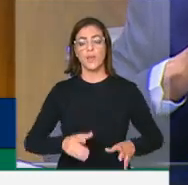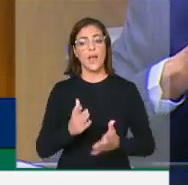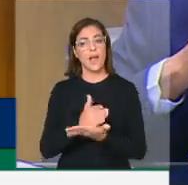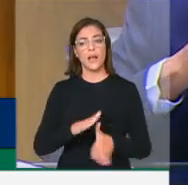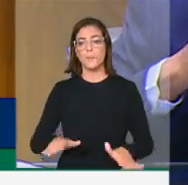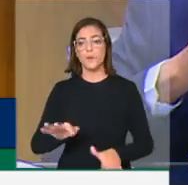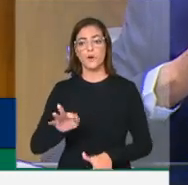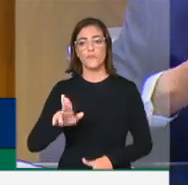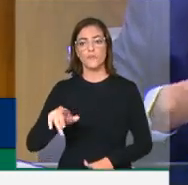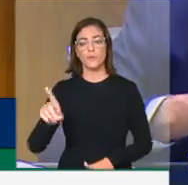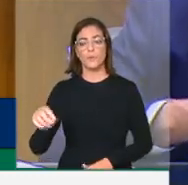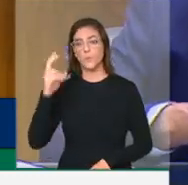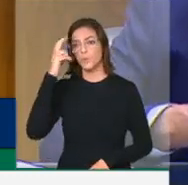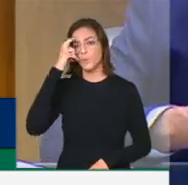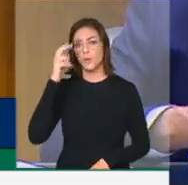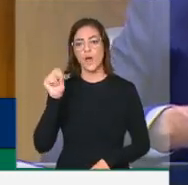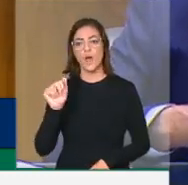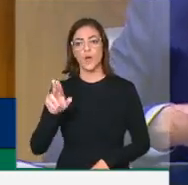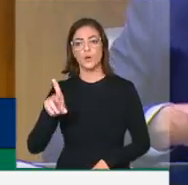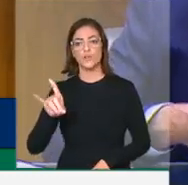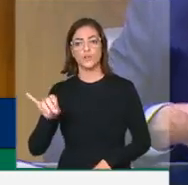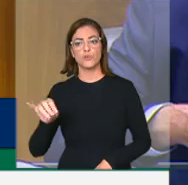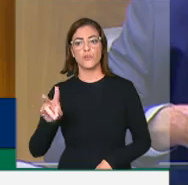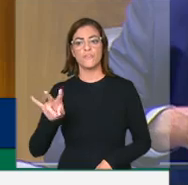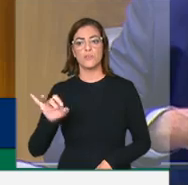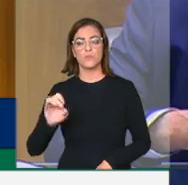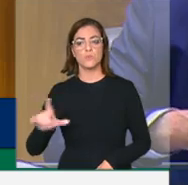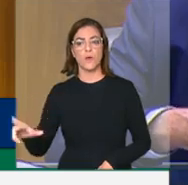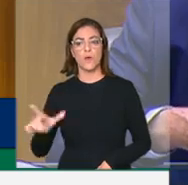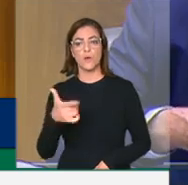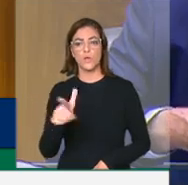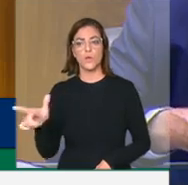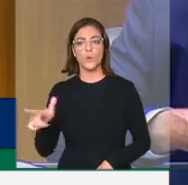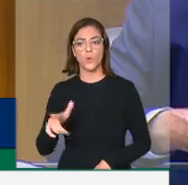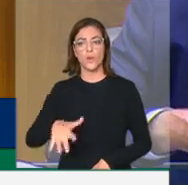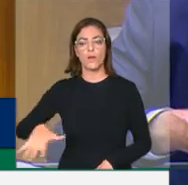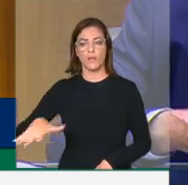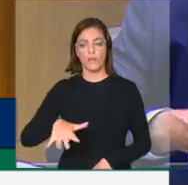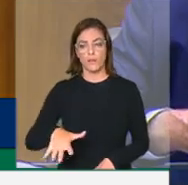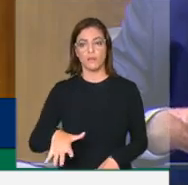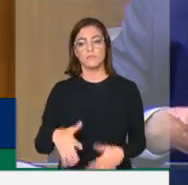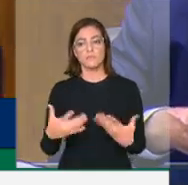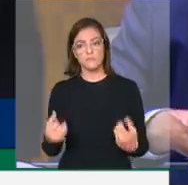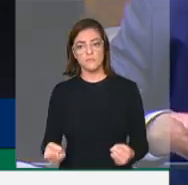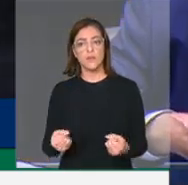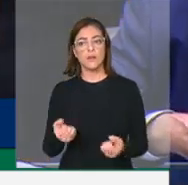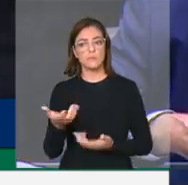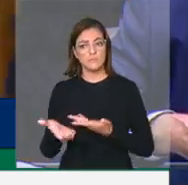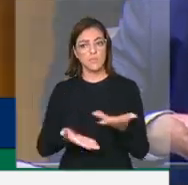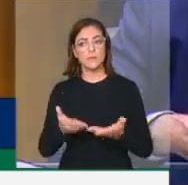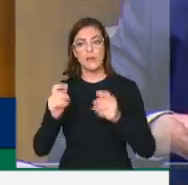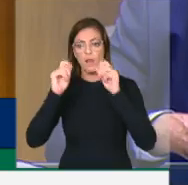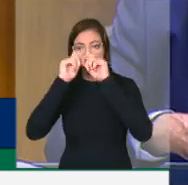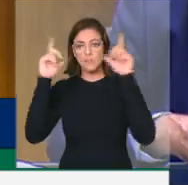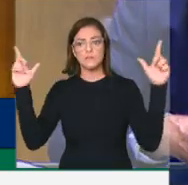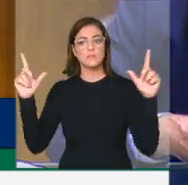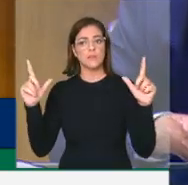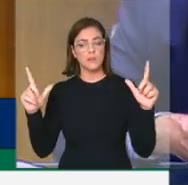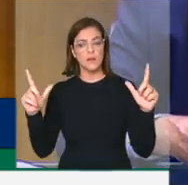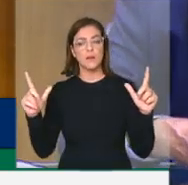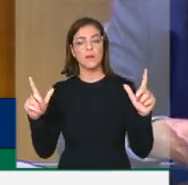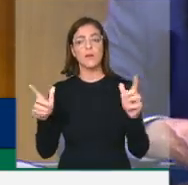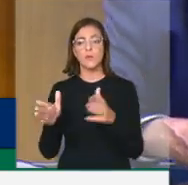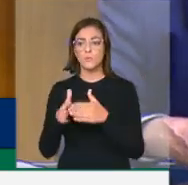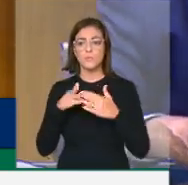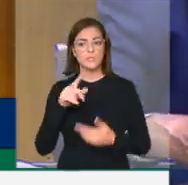da Cultura, do Audiovisual e do Condecinde e de outros com foco social. Vamos tratar com a devida atenção e pedir